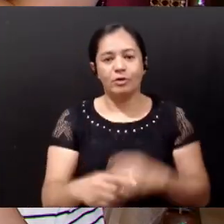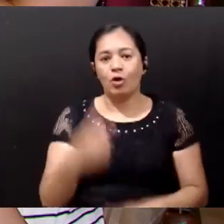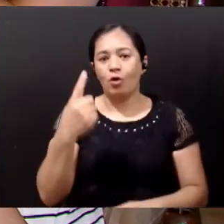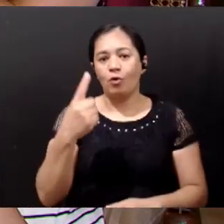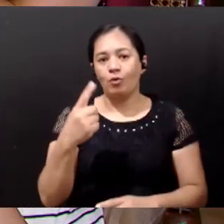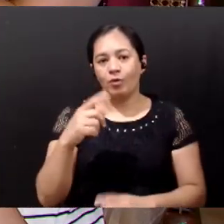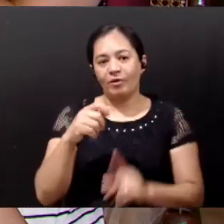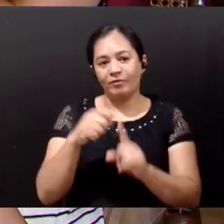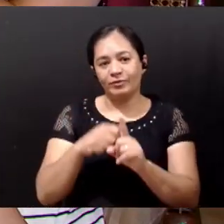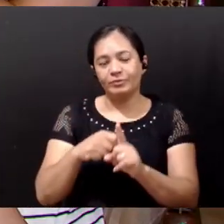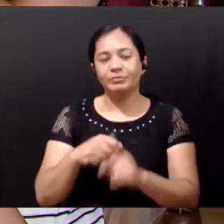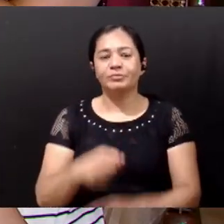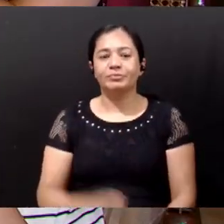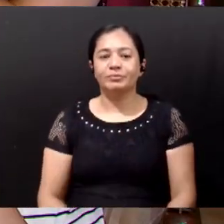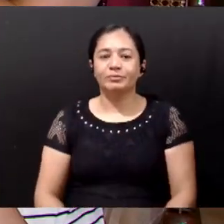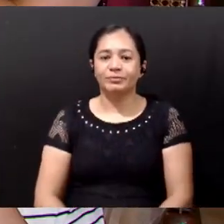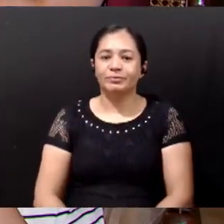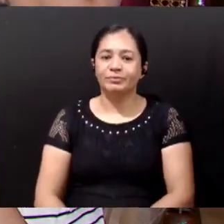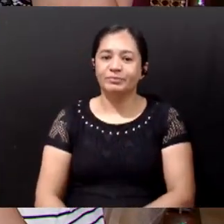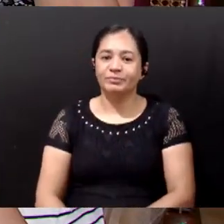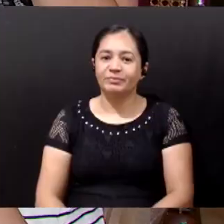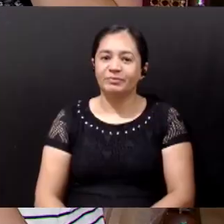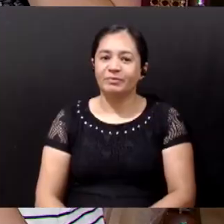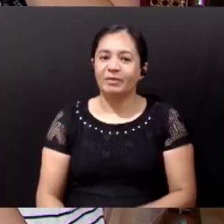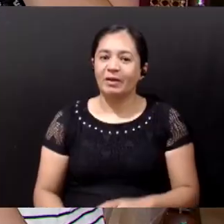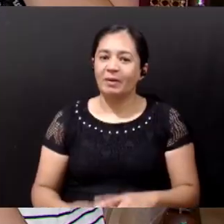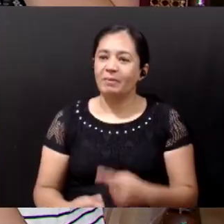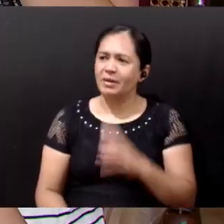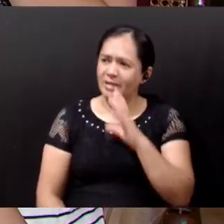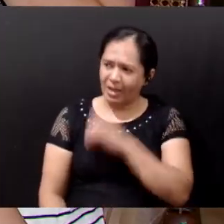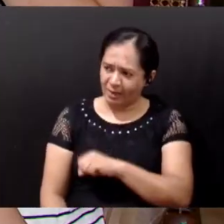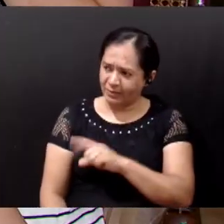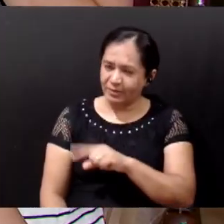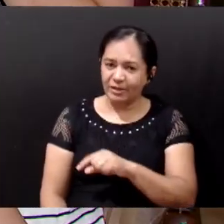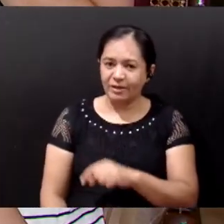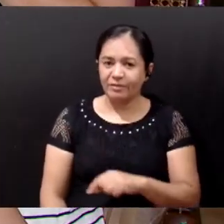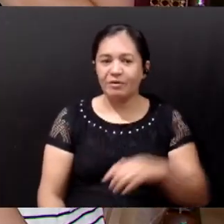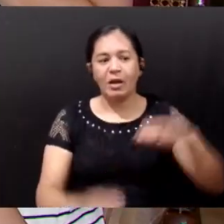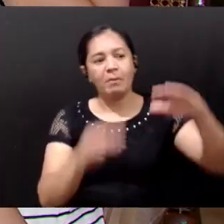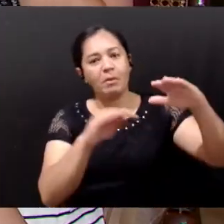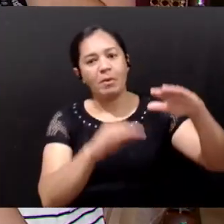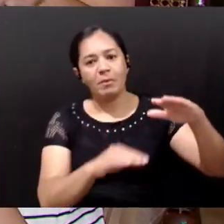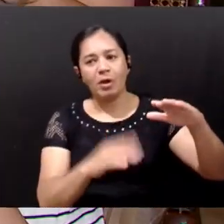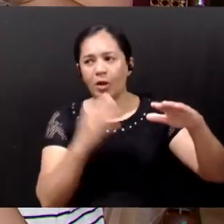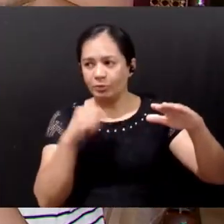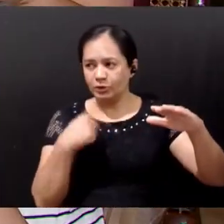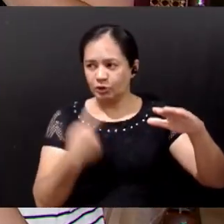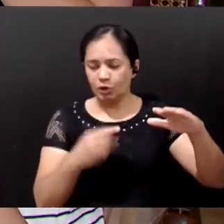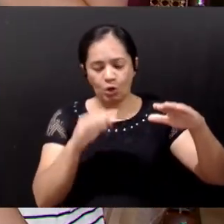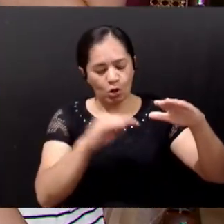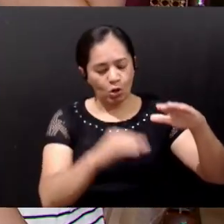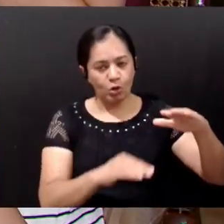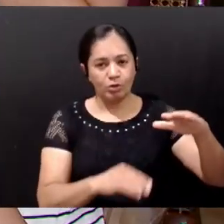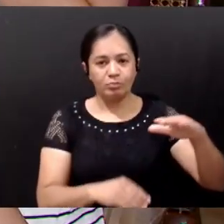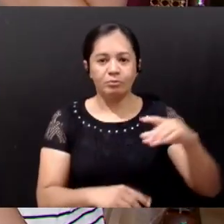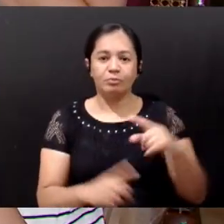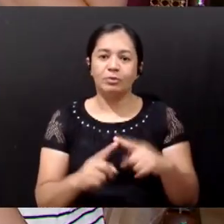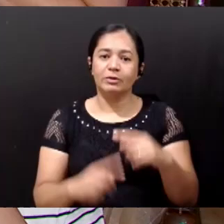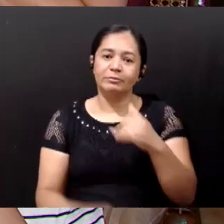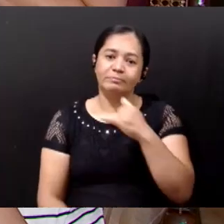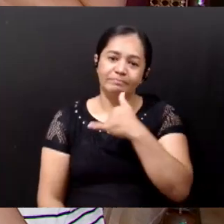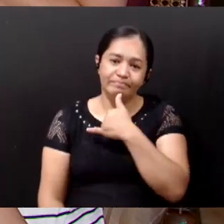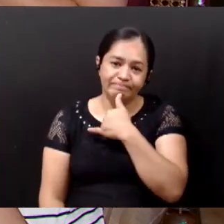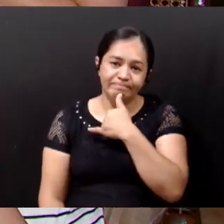escala. Zita, mas deve ser bem rapidinho, né? Colocou o alimento, porque a gente sabe que, infelizmente, nós temos muitas